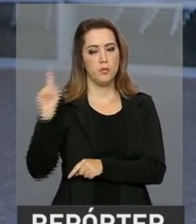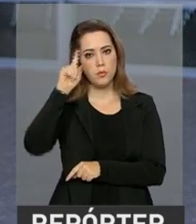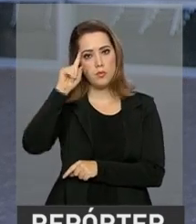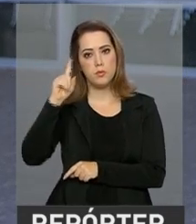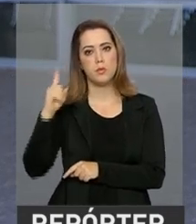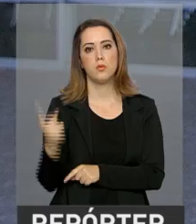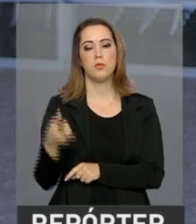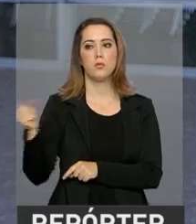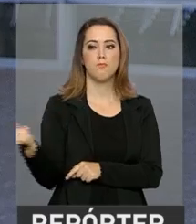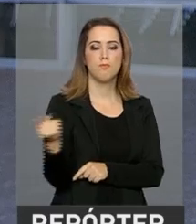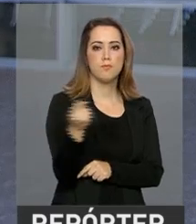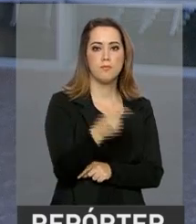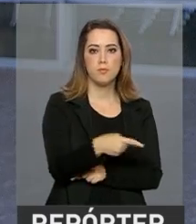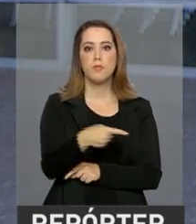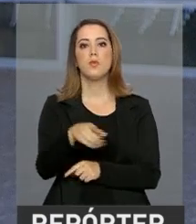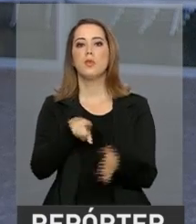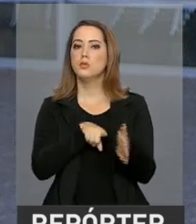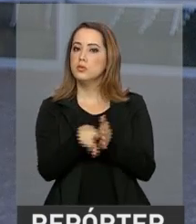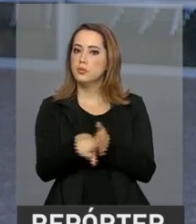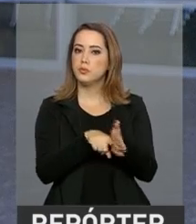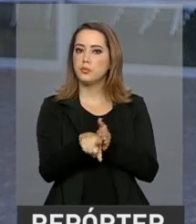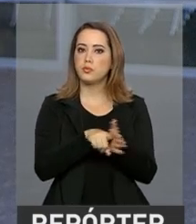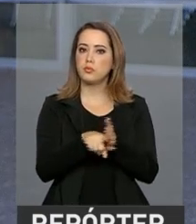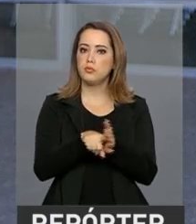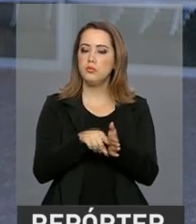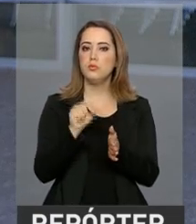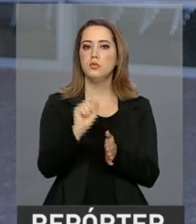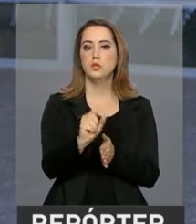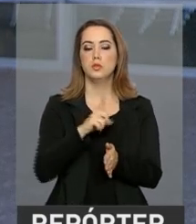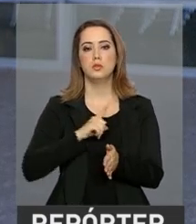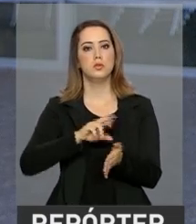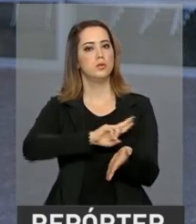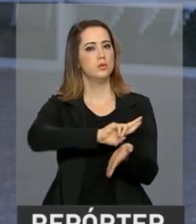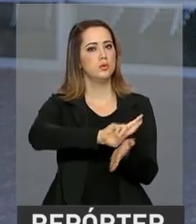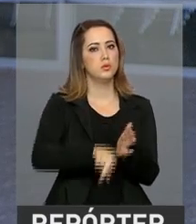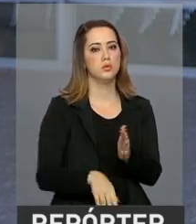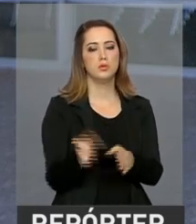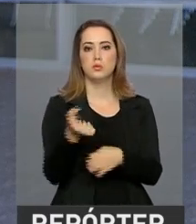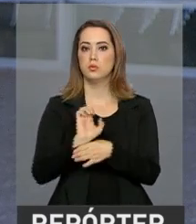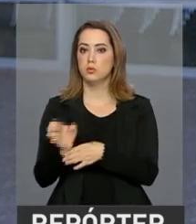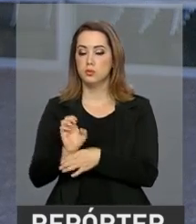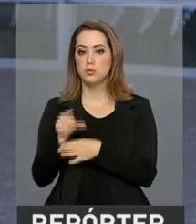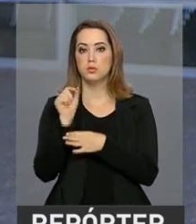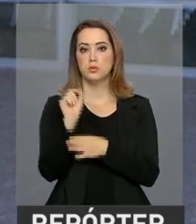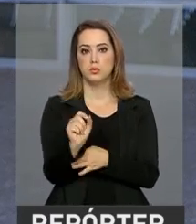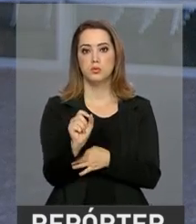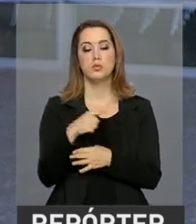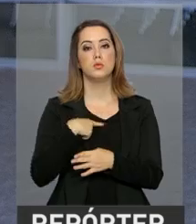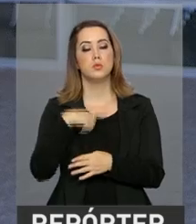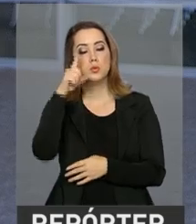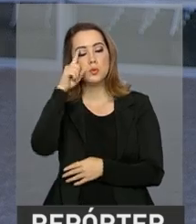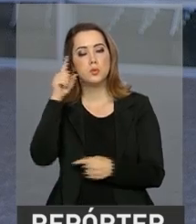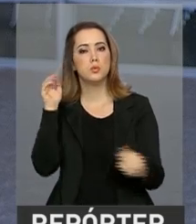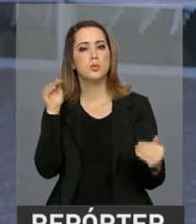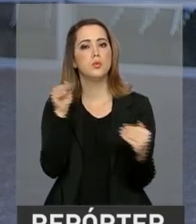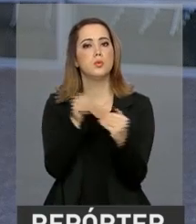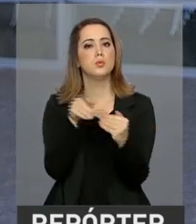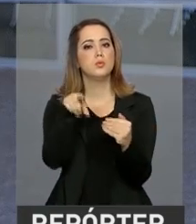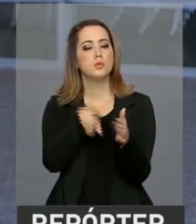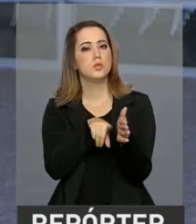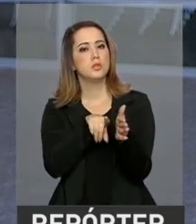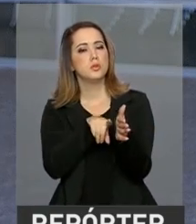dos estados de São Paulo, Rio de Janeiro, Rio Grande do Sul, Minas Gerais, Goiás e Pernambuco. E o objetivo é investigar